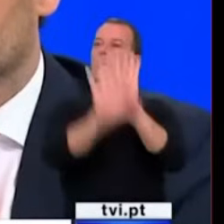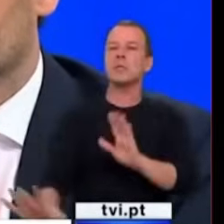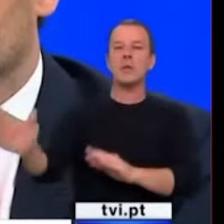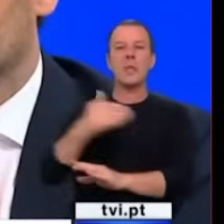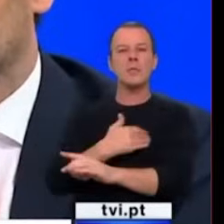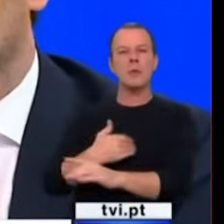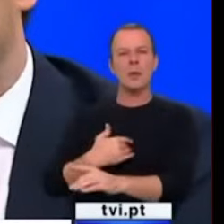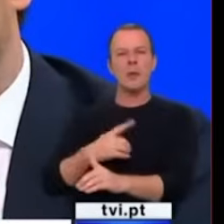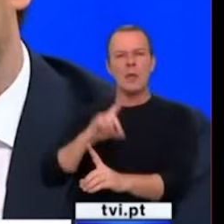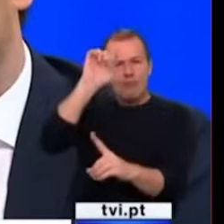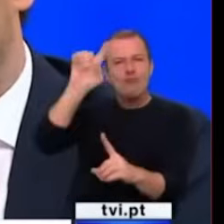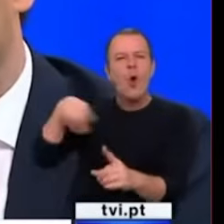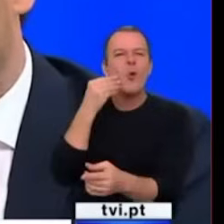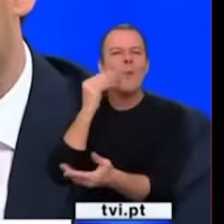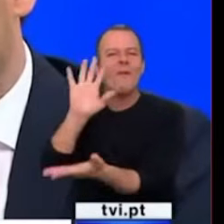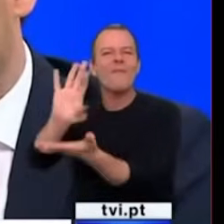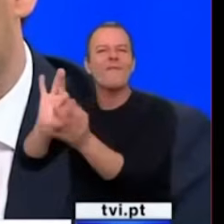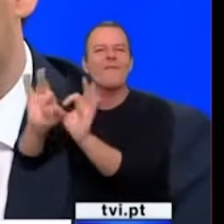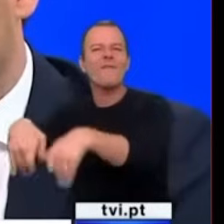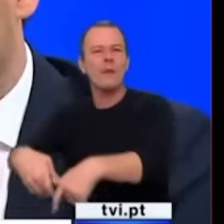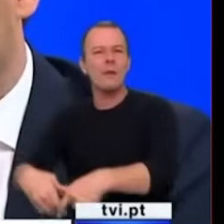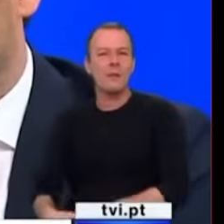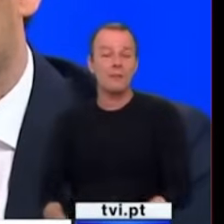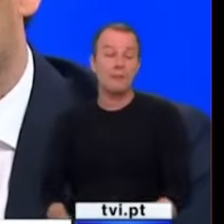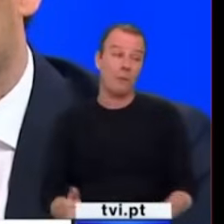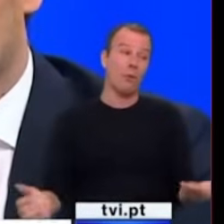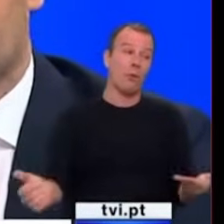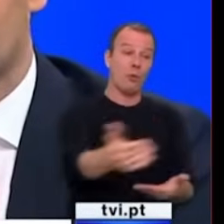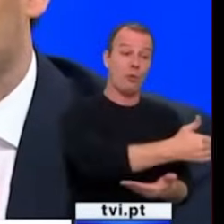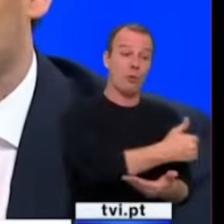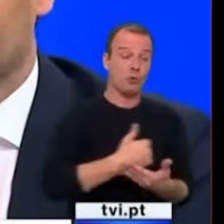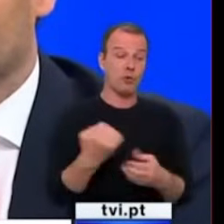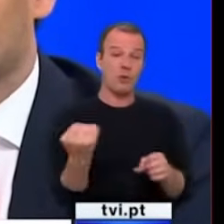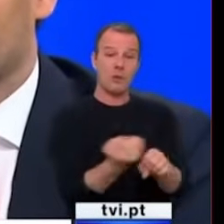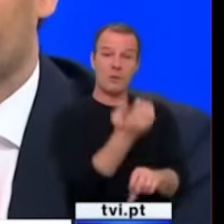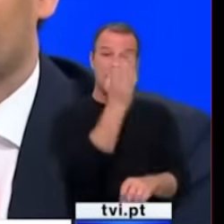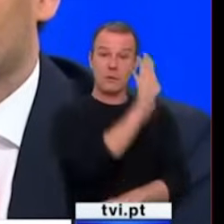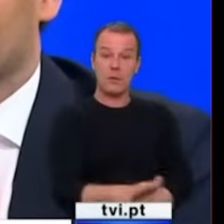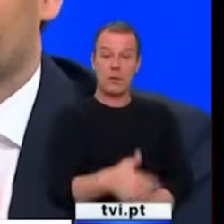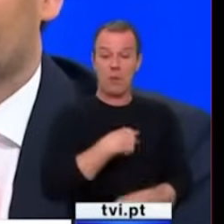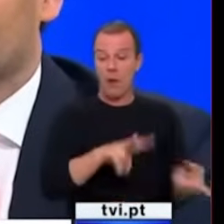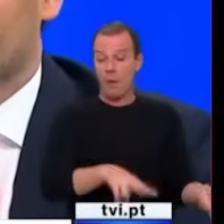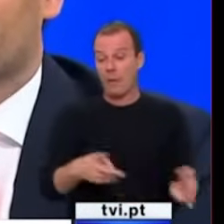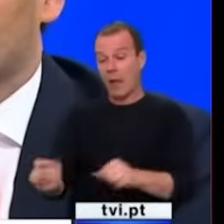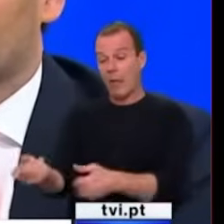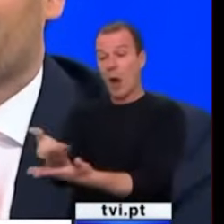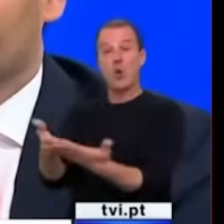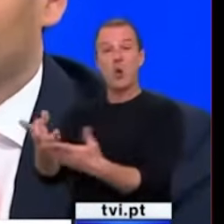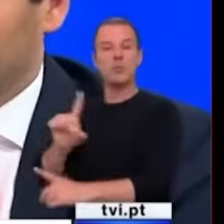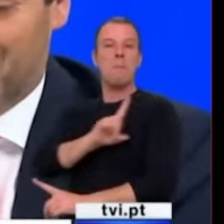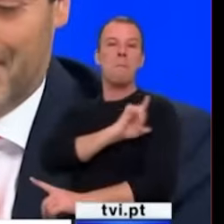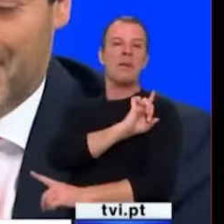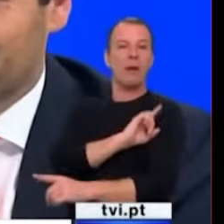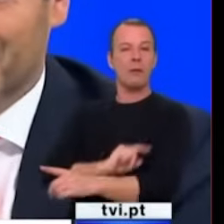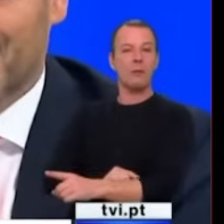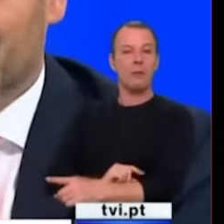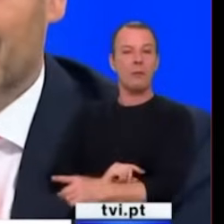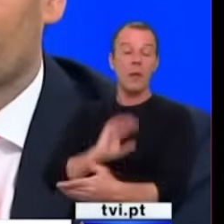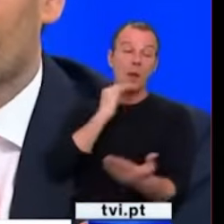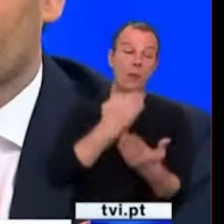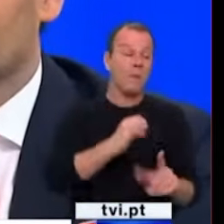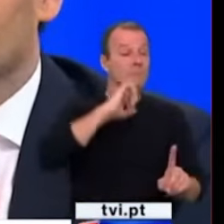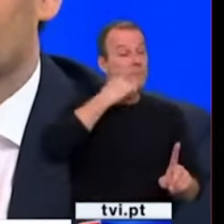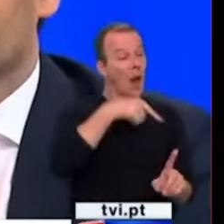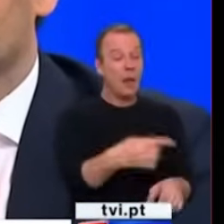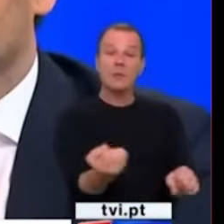onde é que isto vai acabar num desvio de recursos do SNS para o sistema para os negócios privad da Saúde fragilizando O serv serviço Nacional de